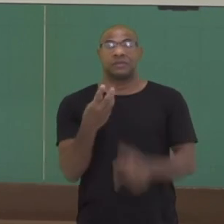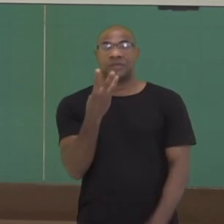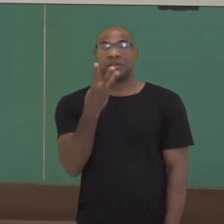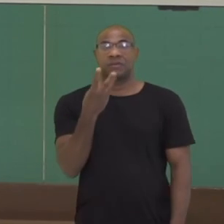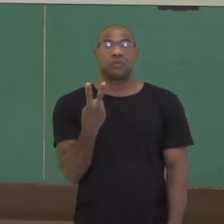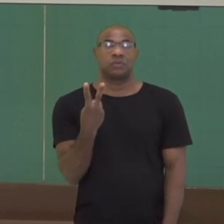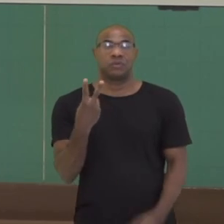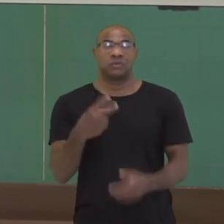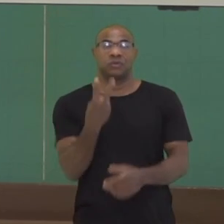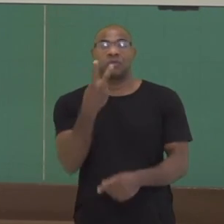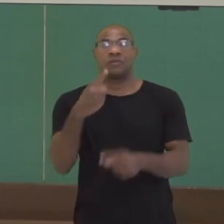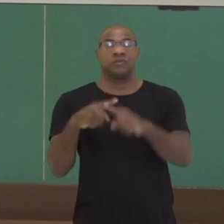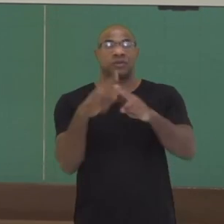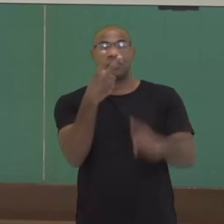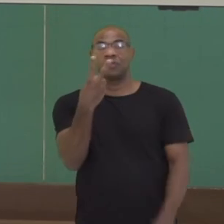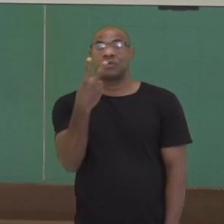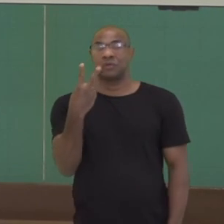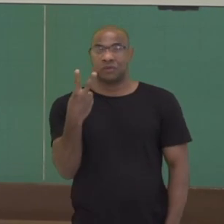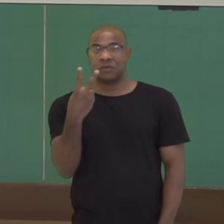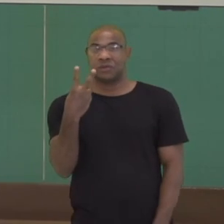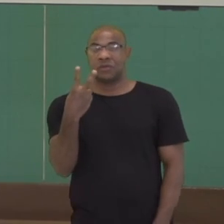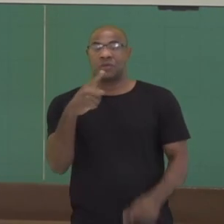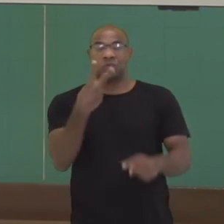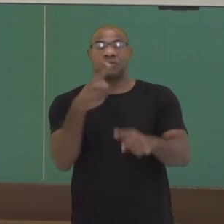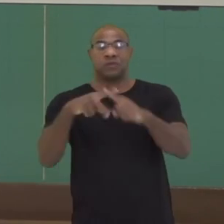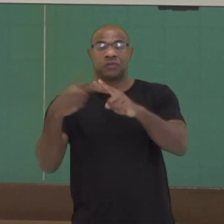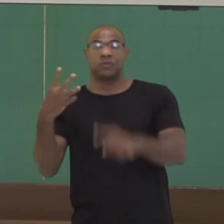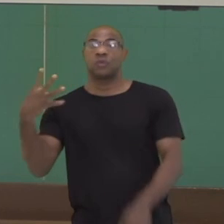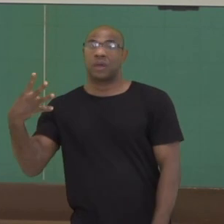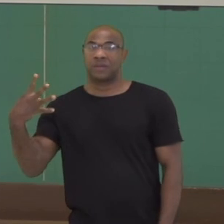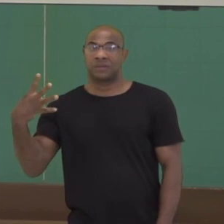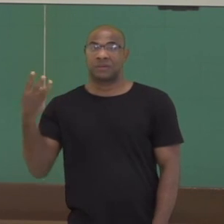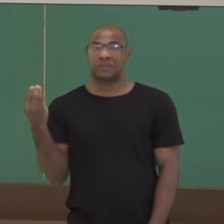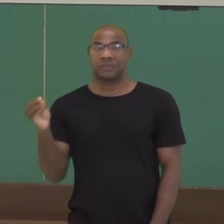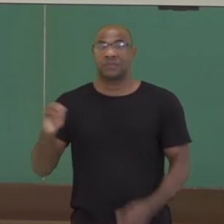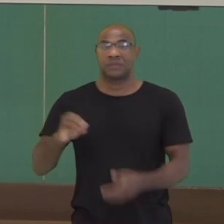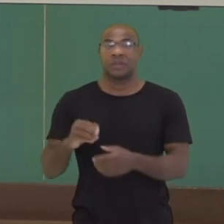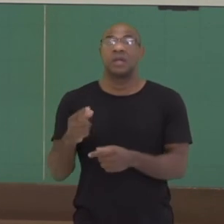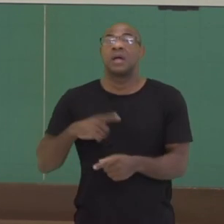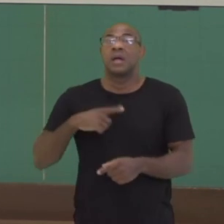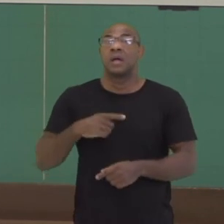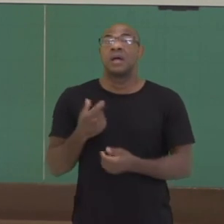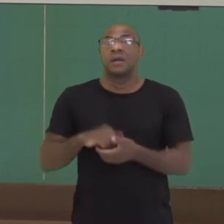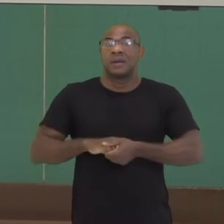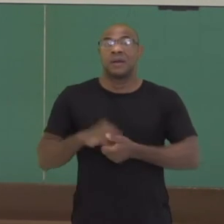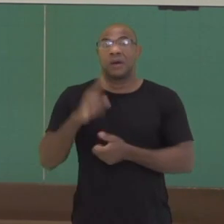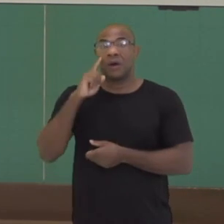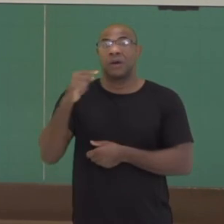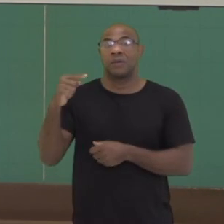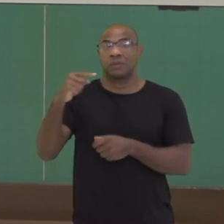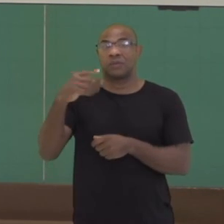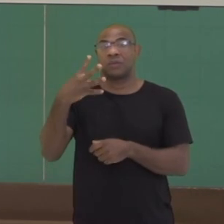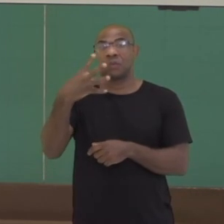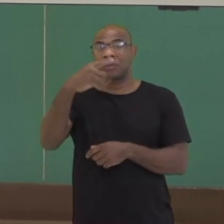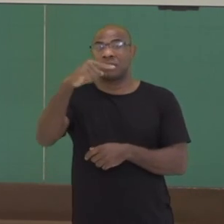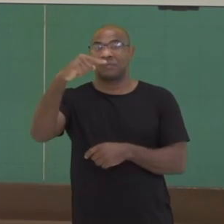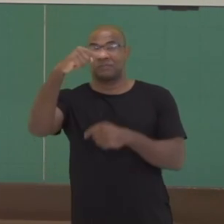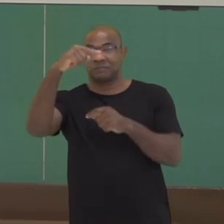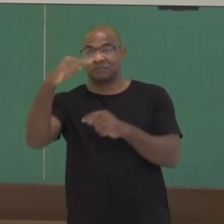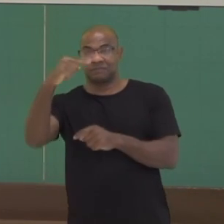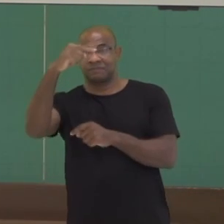2 vezes 2, 4. Não posso esquecer de trazer esse sinal perto do 4,